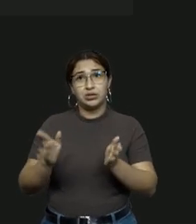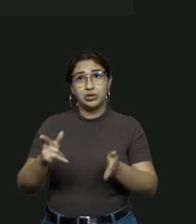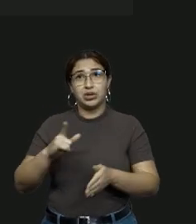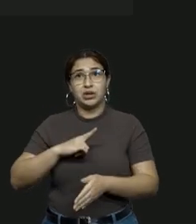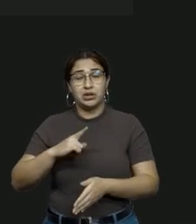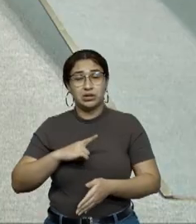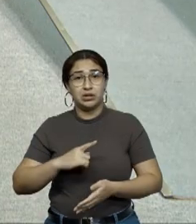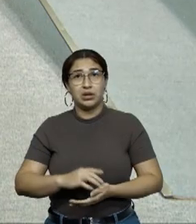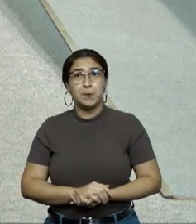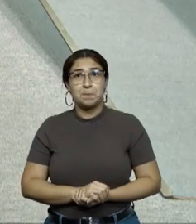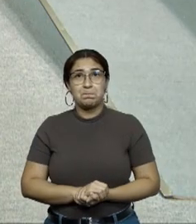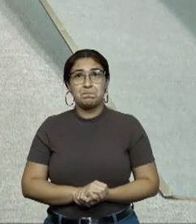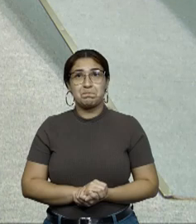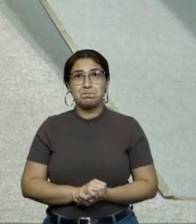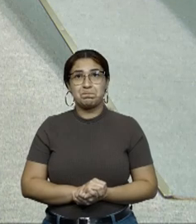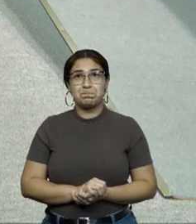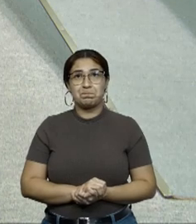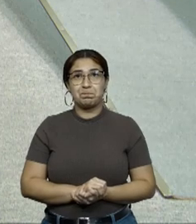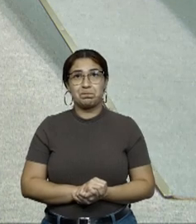cumpre